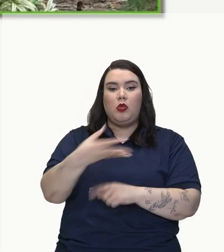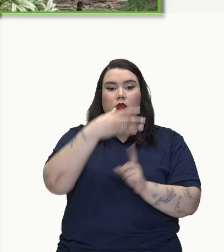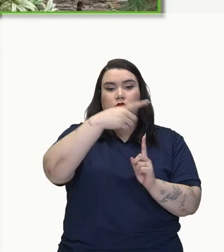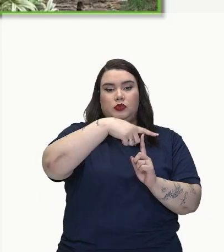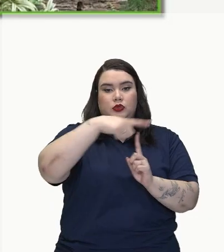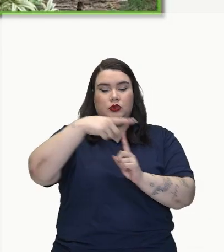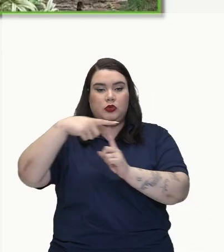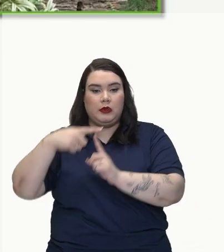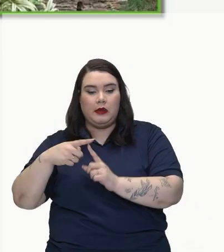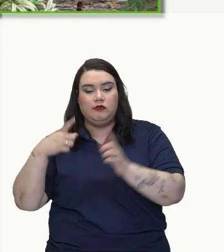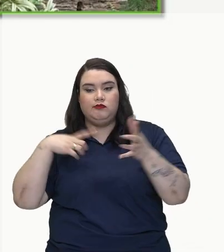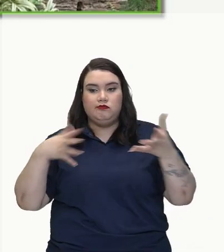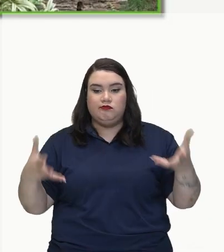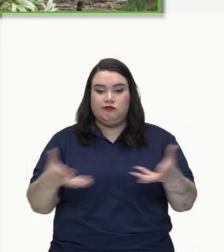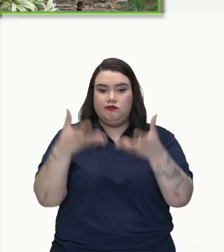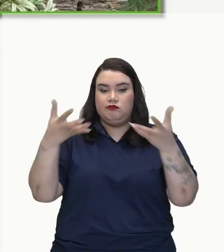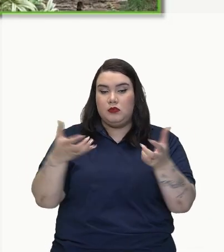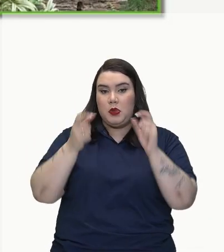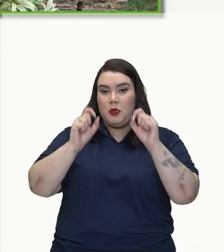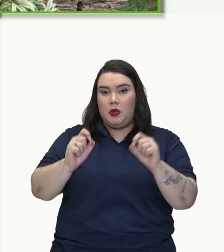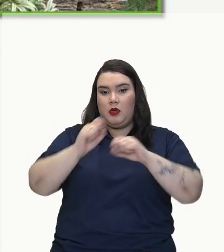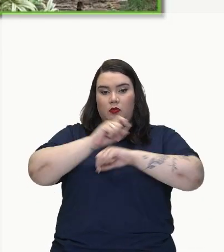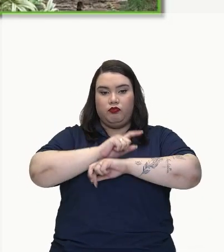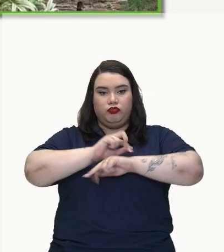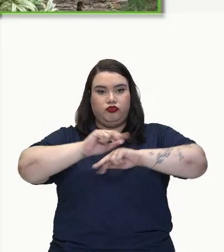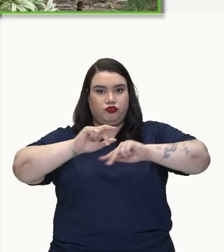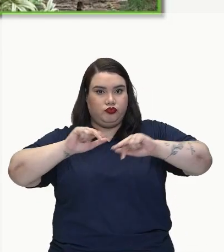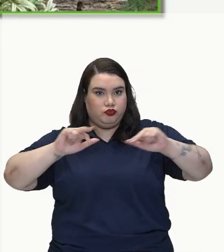espécies, favorecendo aí essa grande